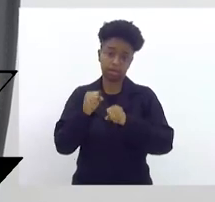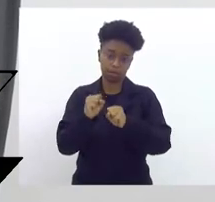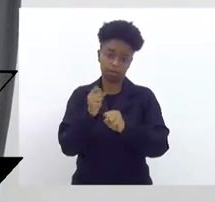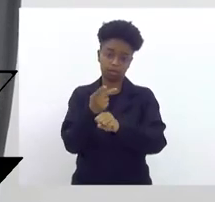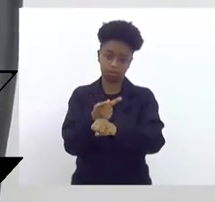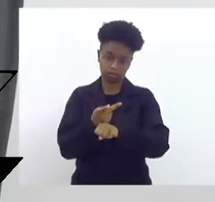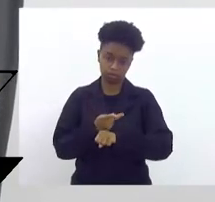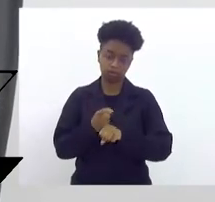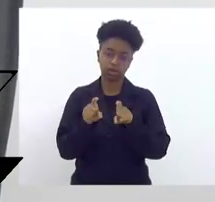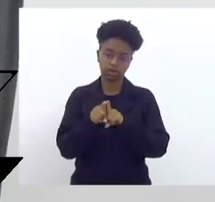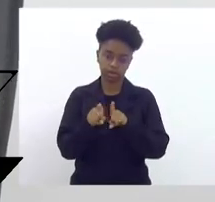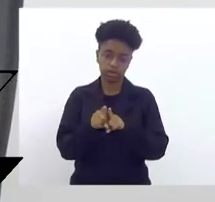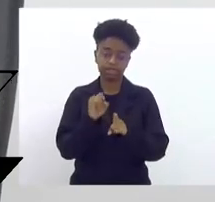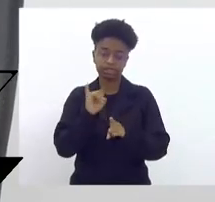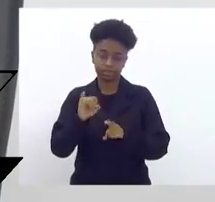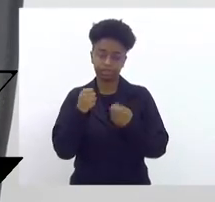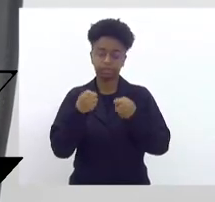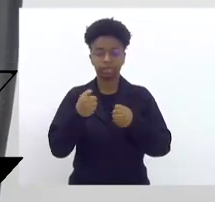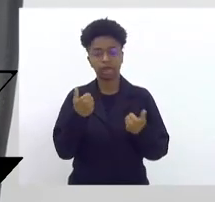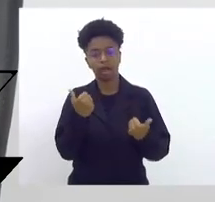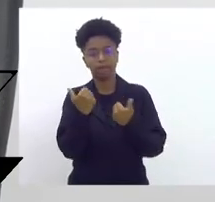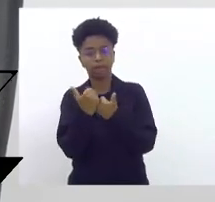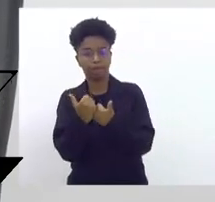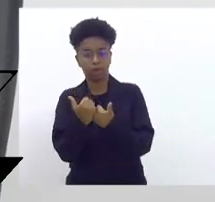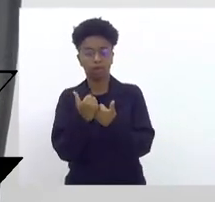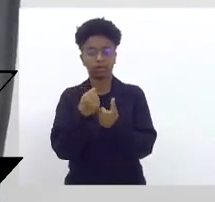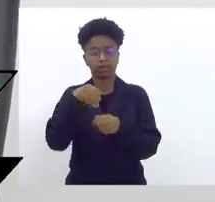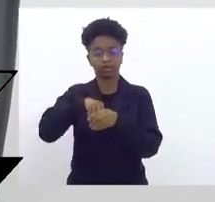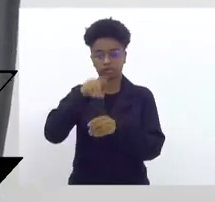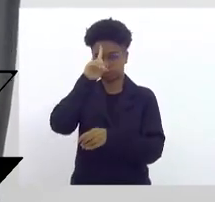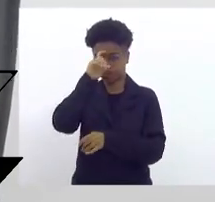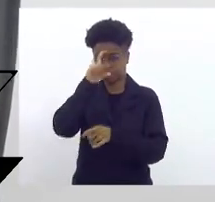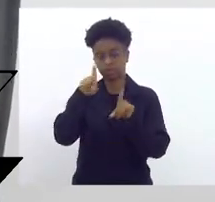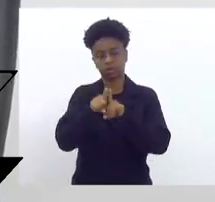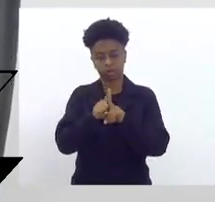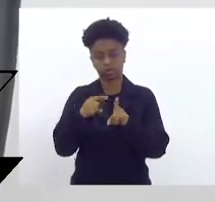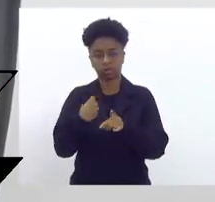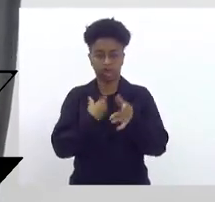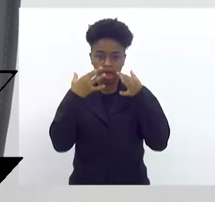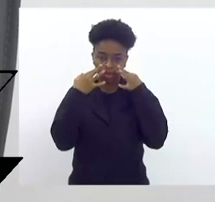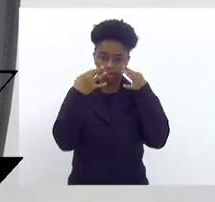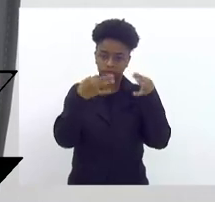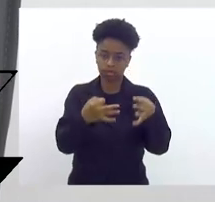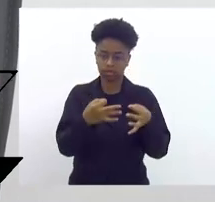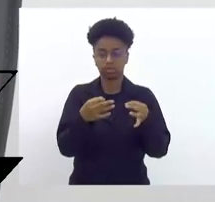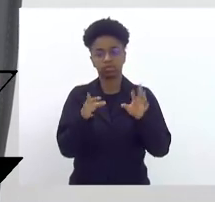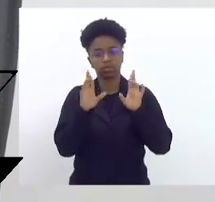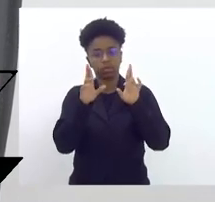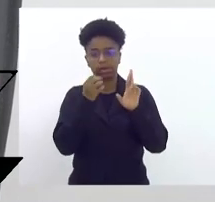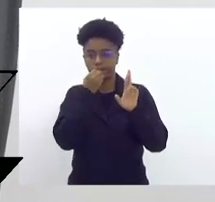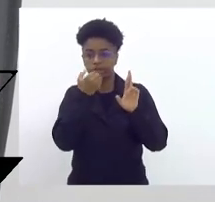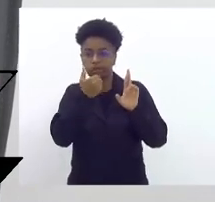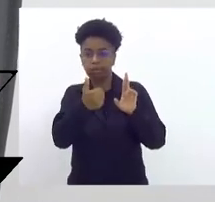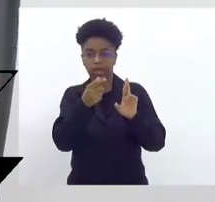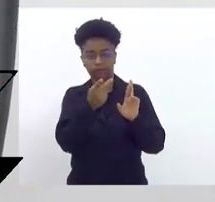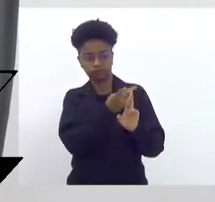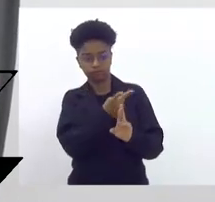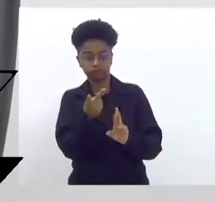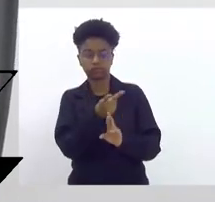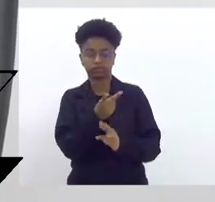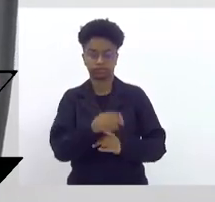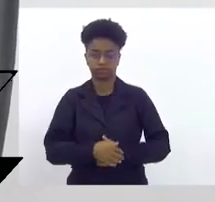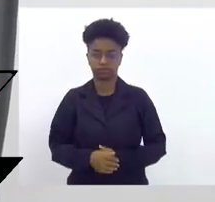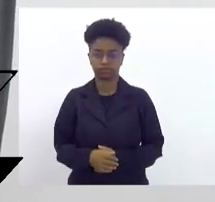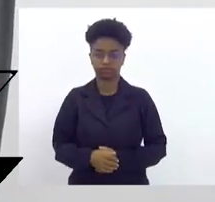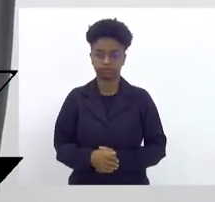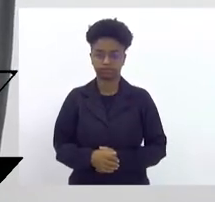aí também de um apoio com relação ao hospital estamos aqui atentos e que tudo fique bem para Renata e o